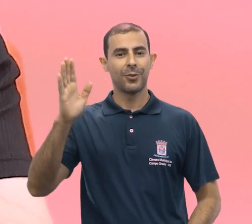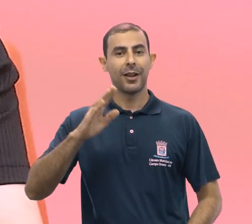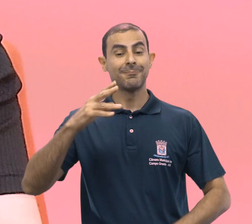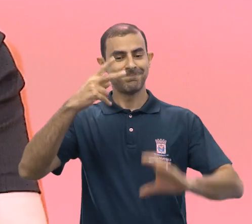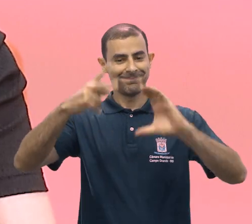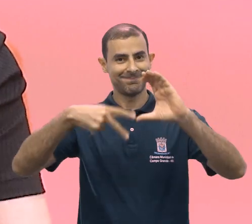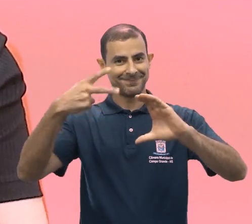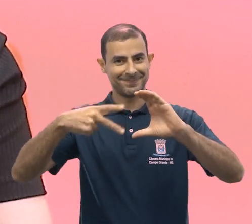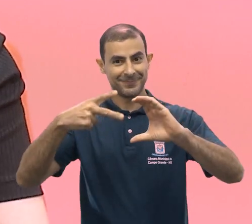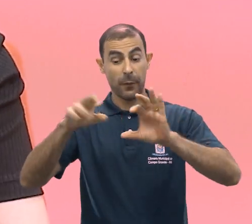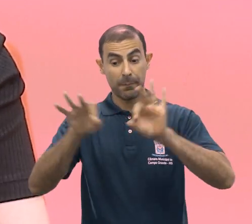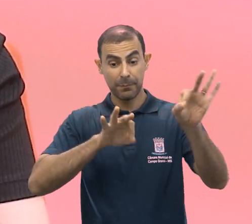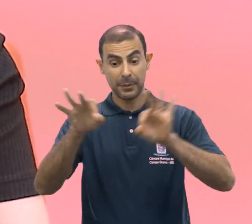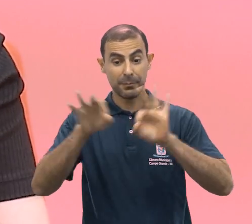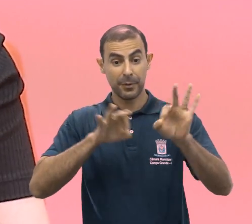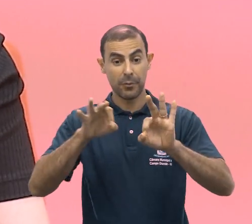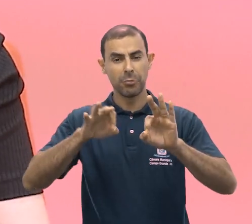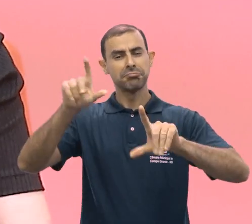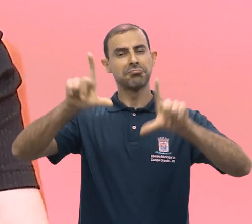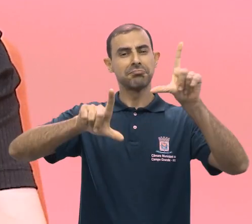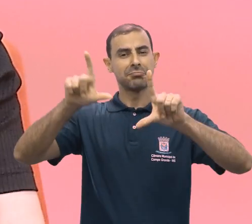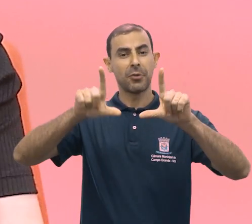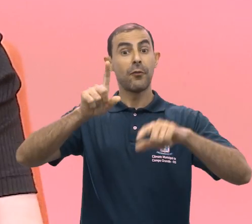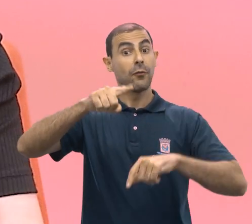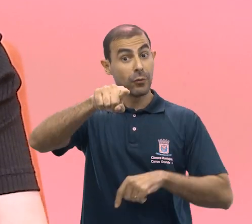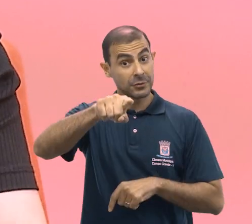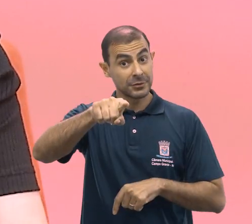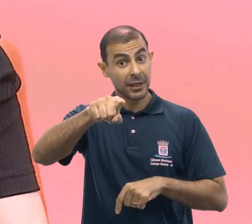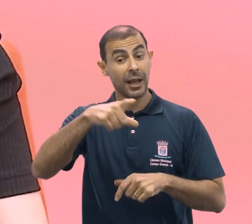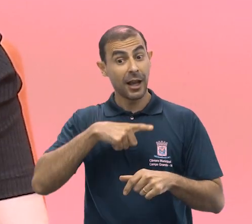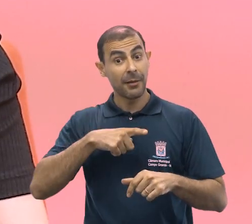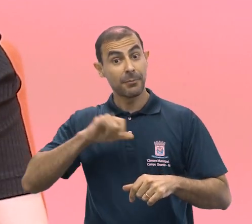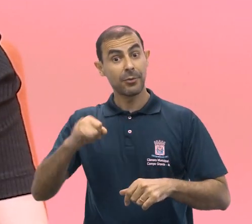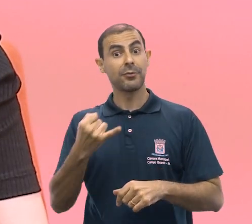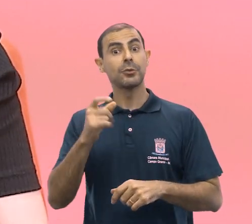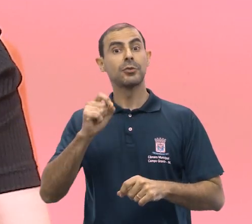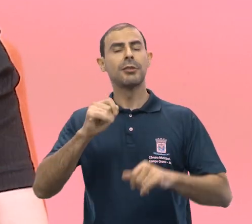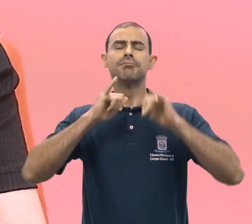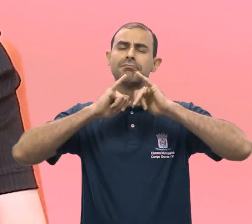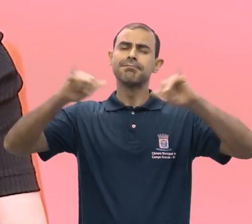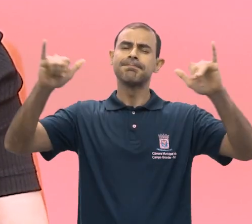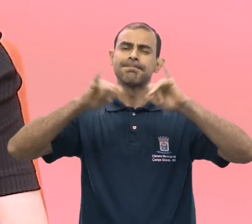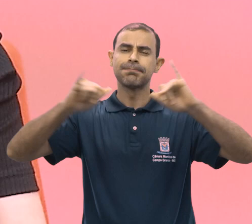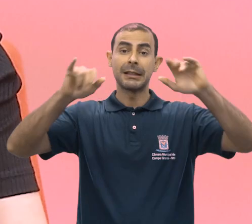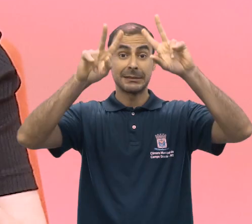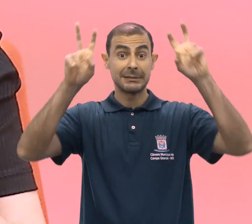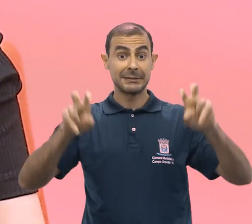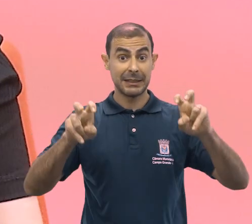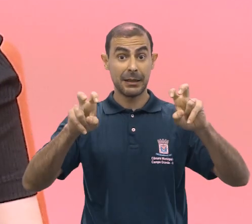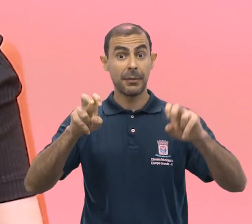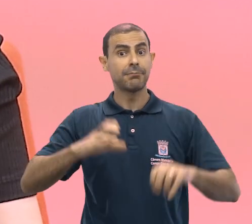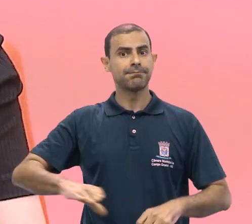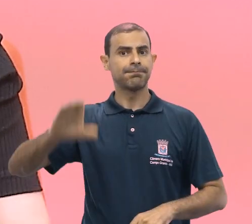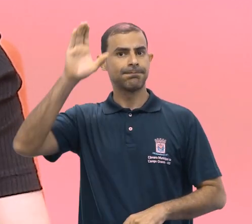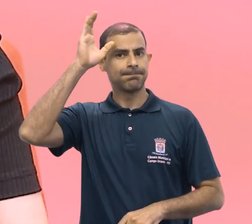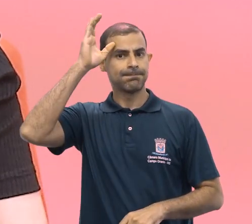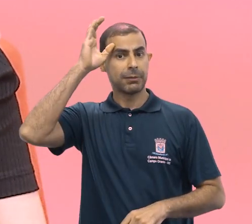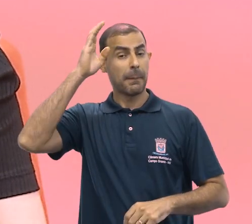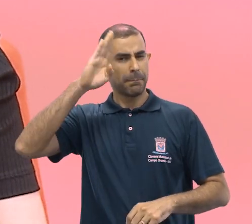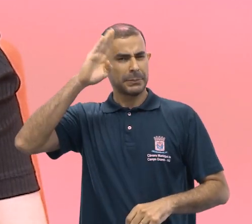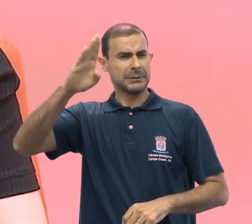Olá! A Câmara Municipal preparou um programa para você com informações sobre as campanhas de